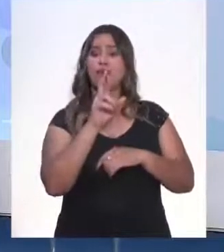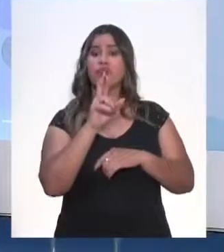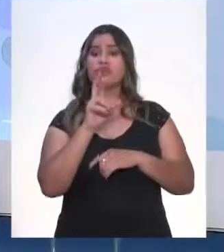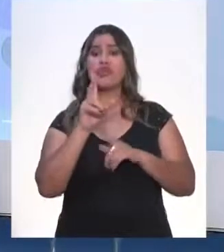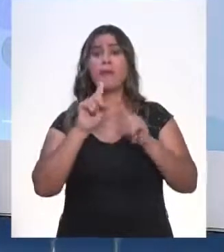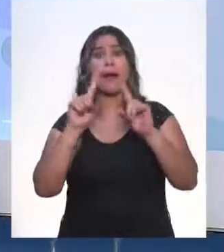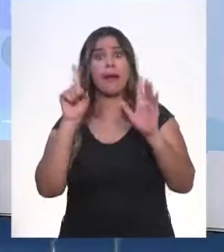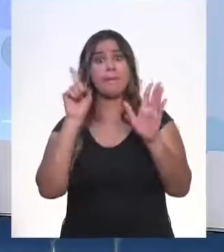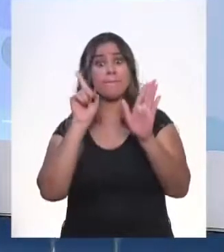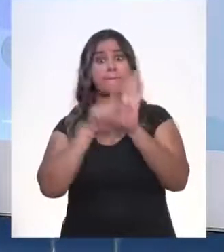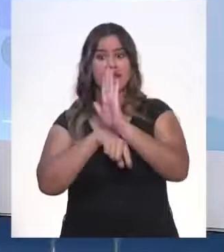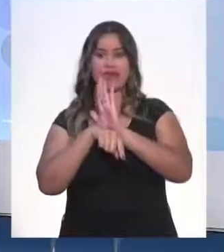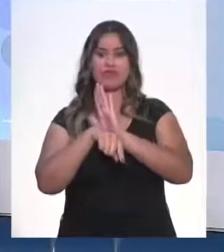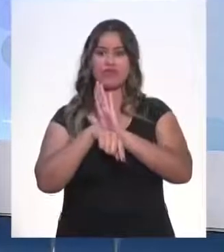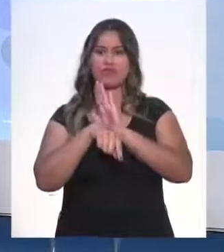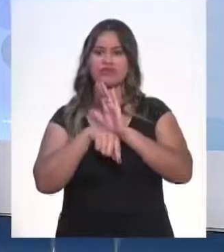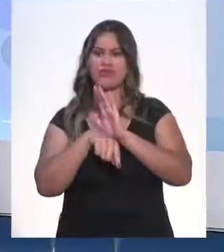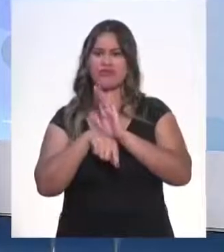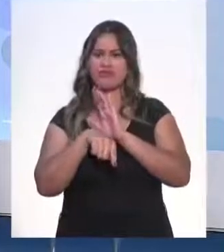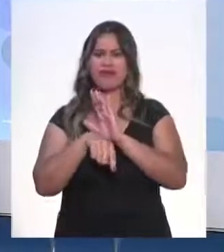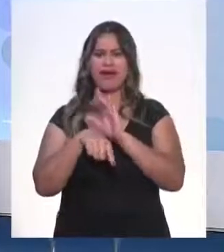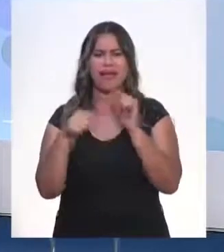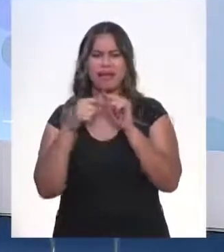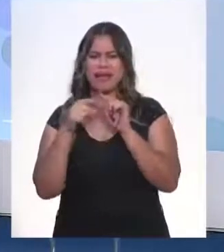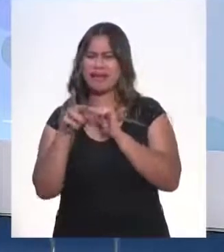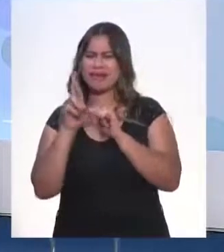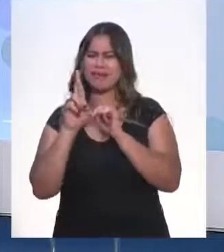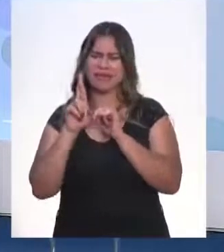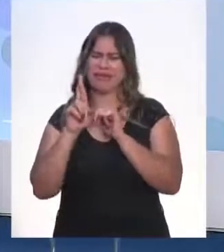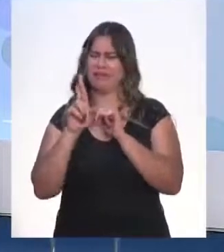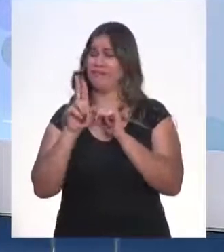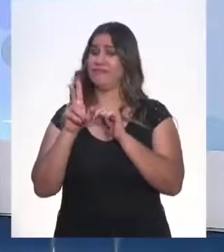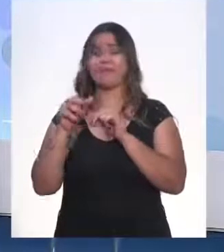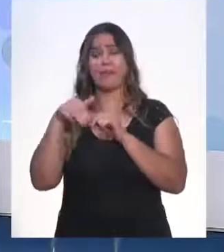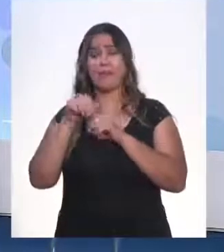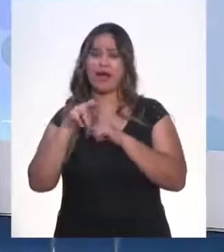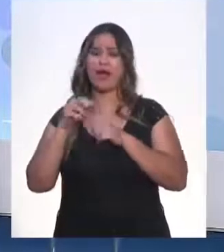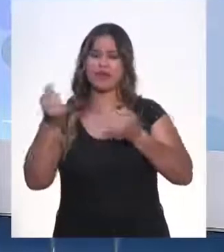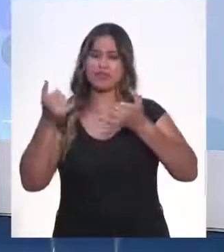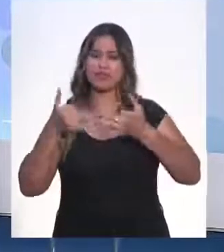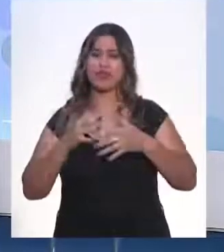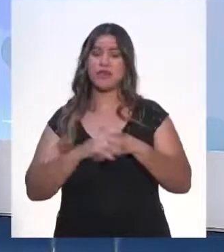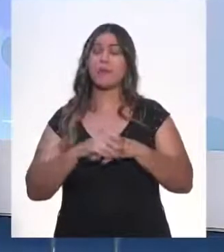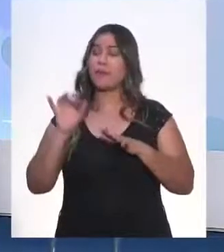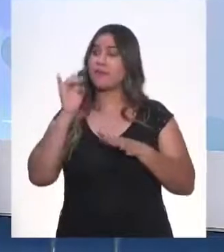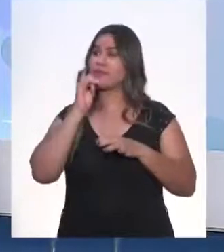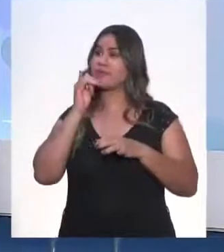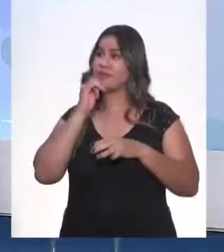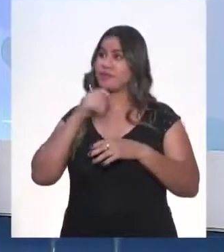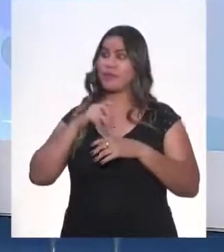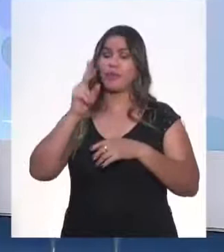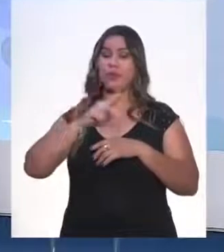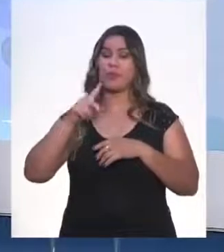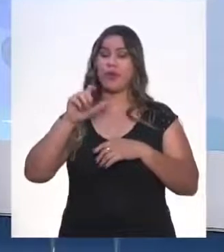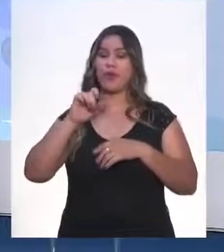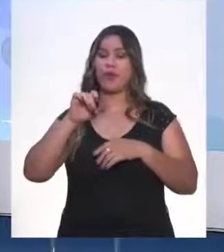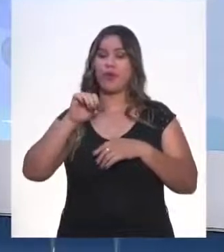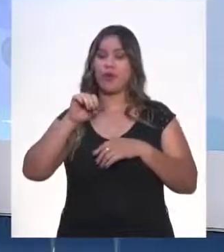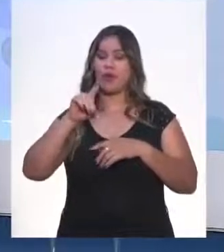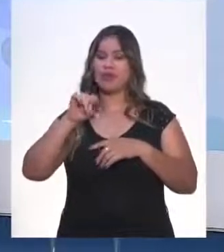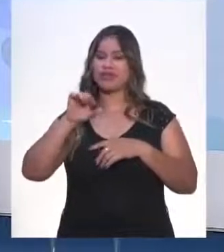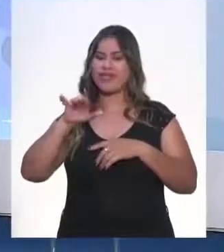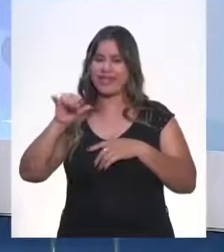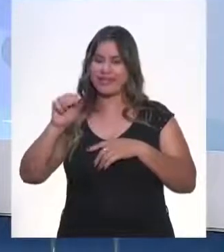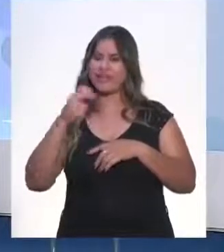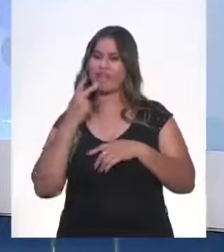E o Marconi sempre me fala isso, né? Então, ó, a gente tem aqui, ó, pra você, sim, Mafê. O Prodair perguntou: e será que existe